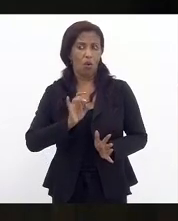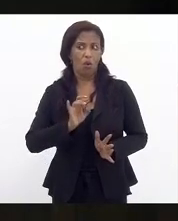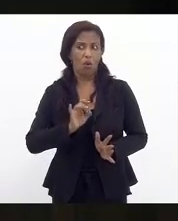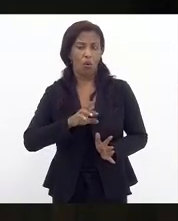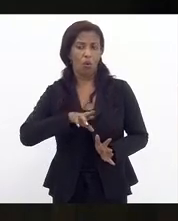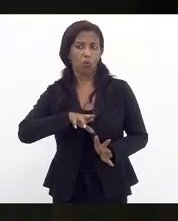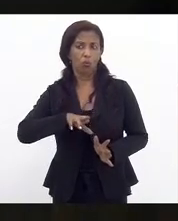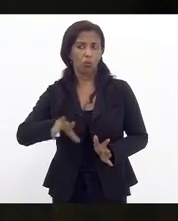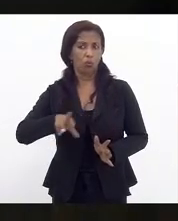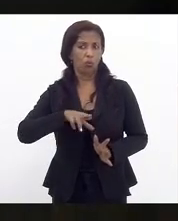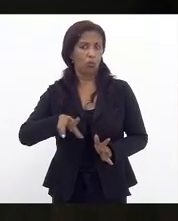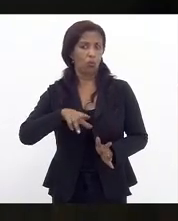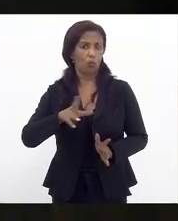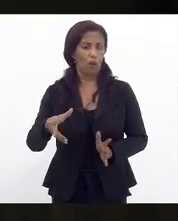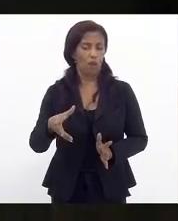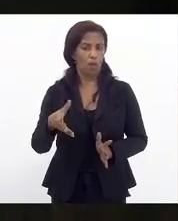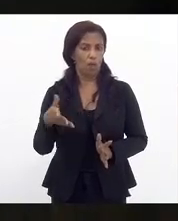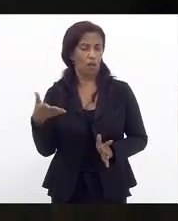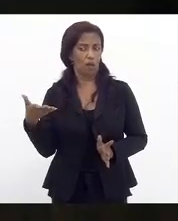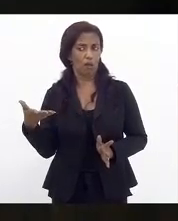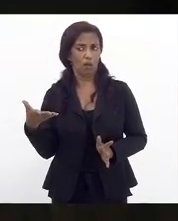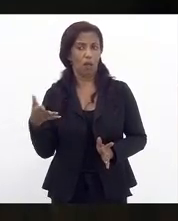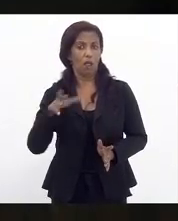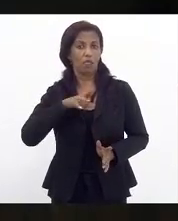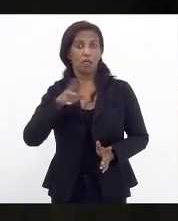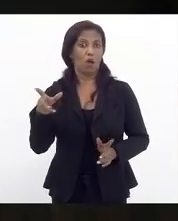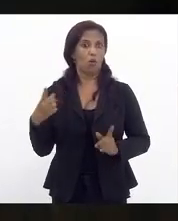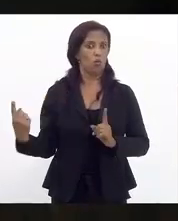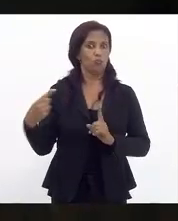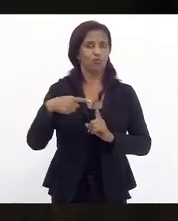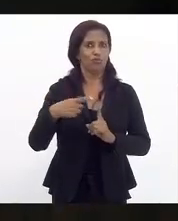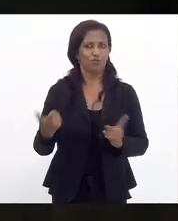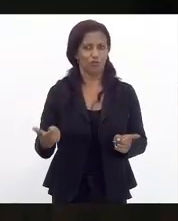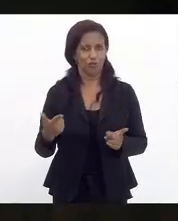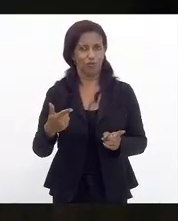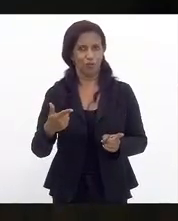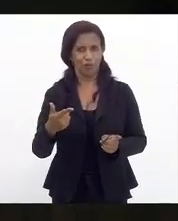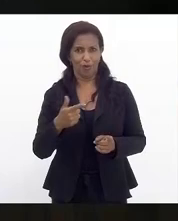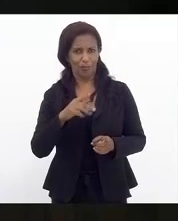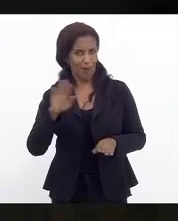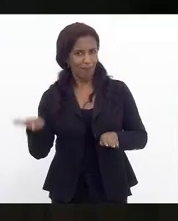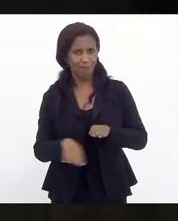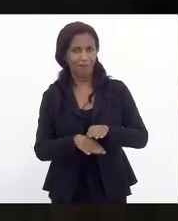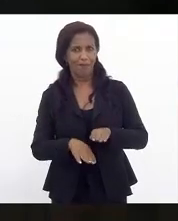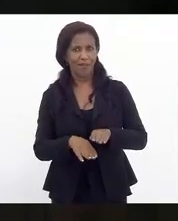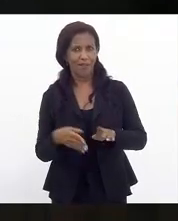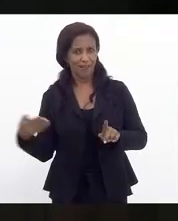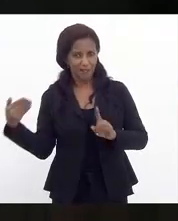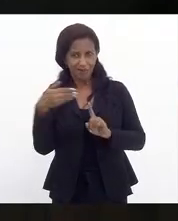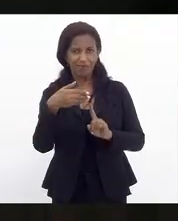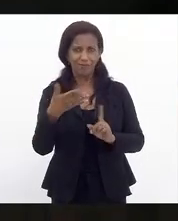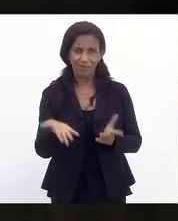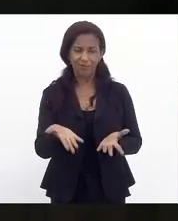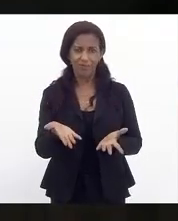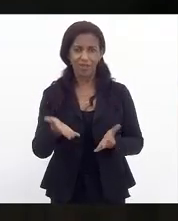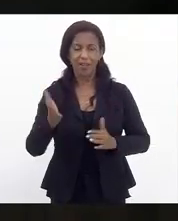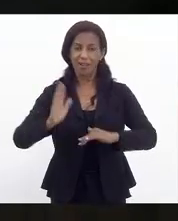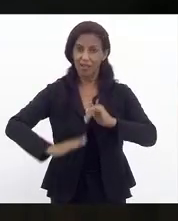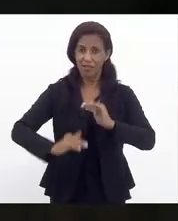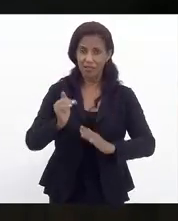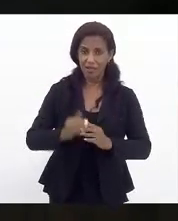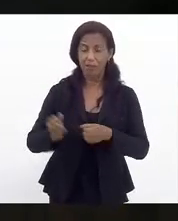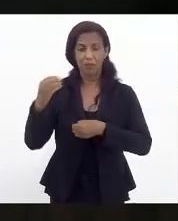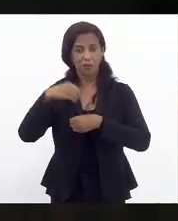não é um critério não objetivo não é subjetivo que é específico aquele que se